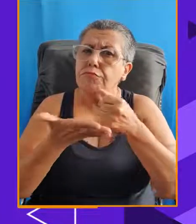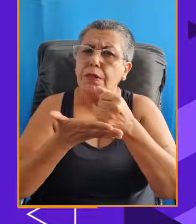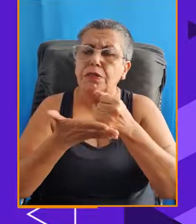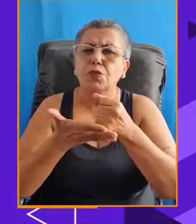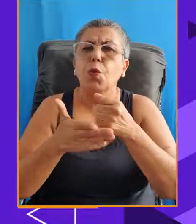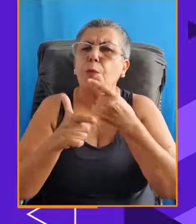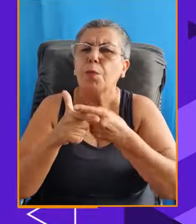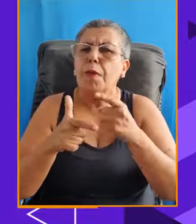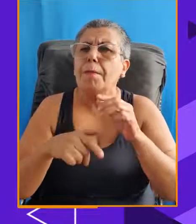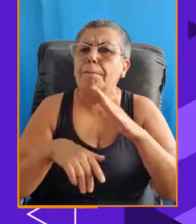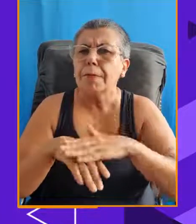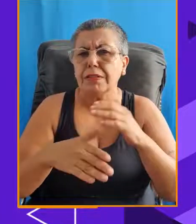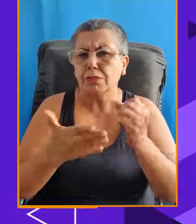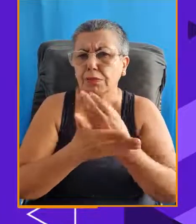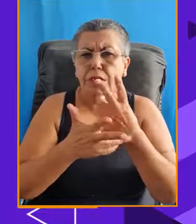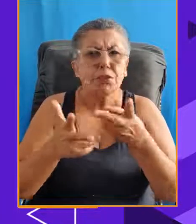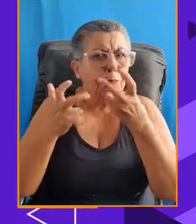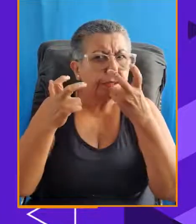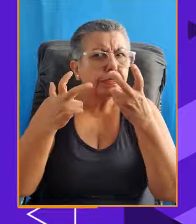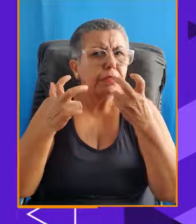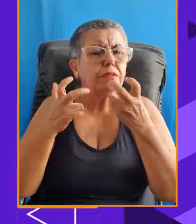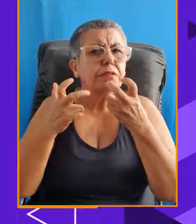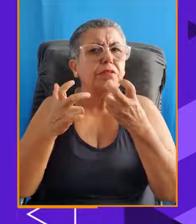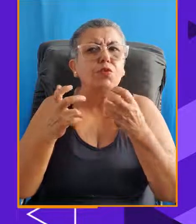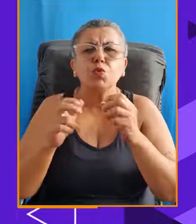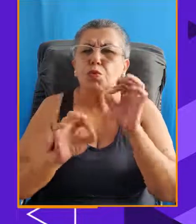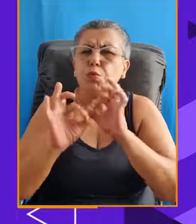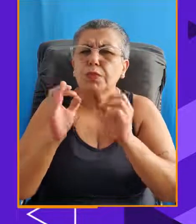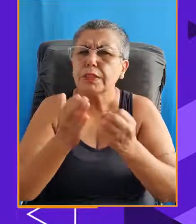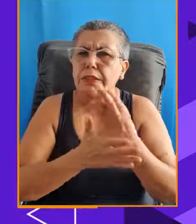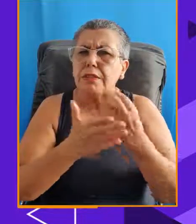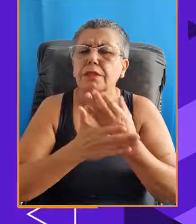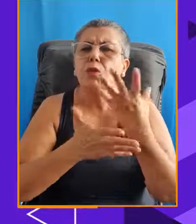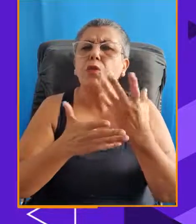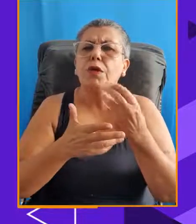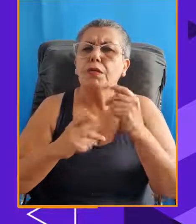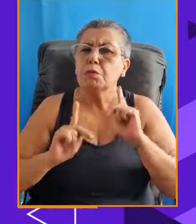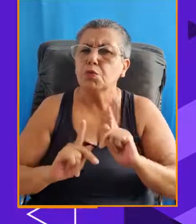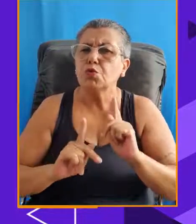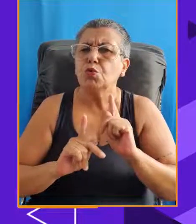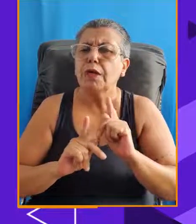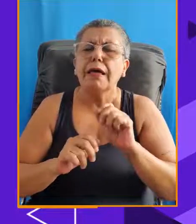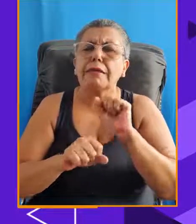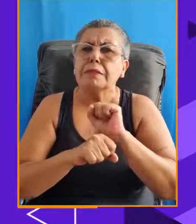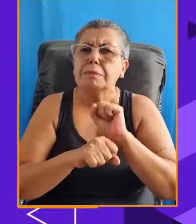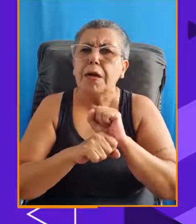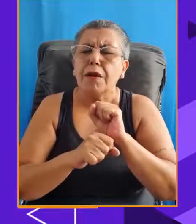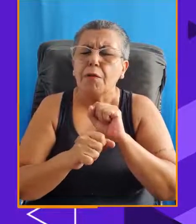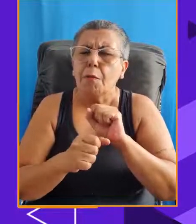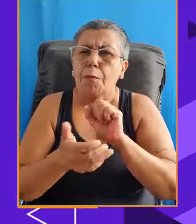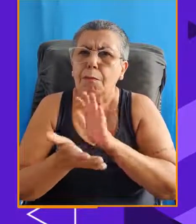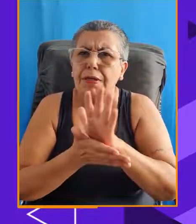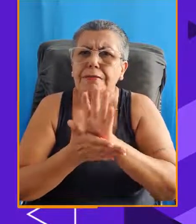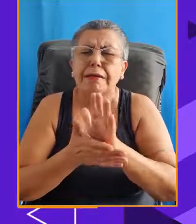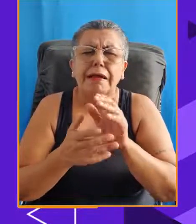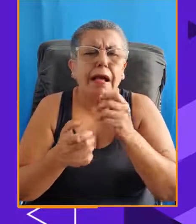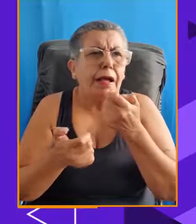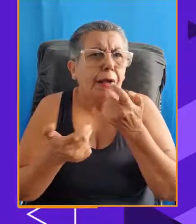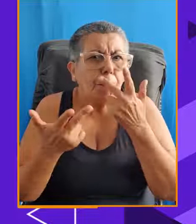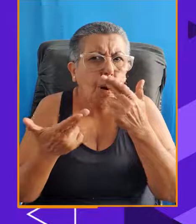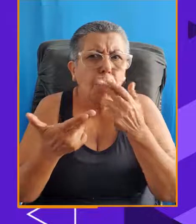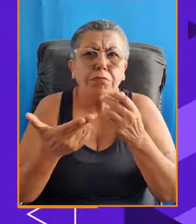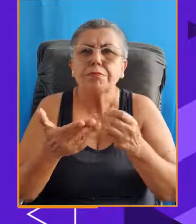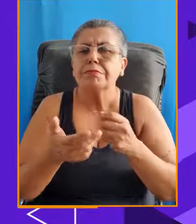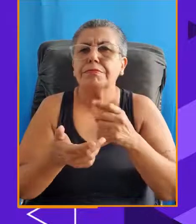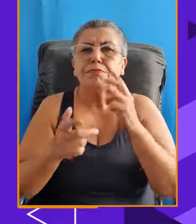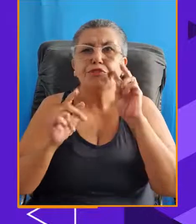mais frequentes que se observa nos processos de criação é quando os usuários esperam ver impresso exatamente o que vem na